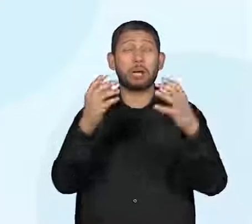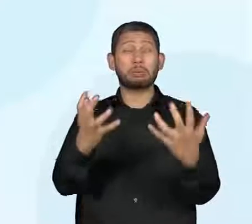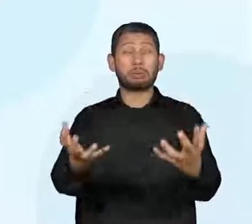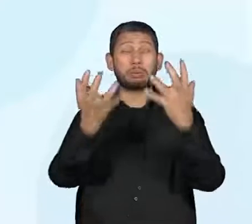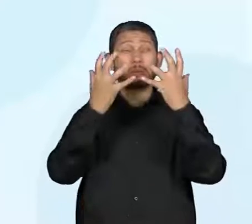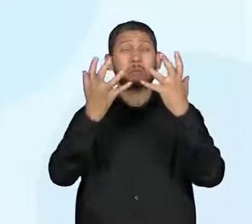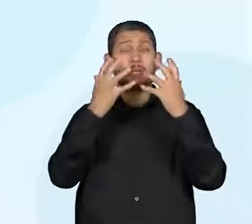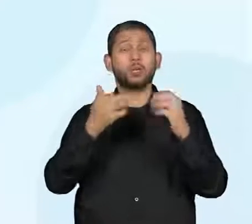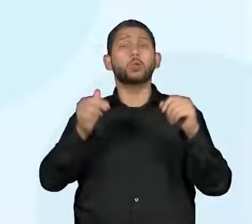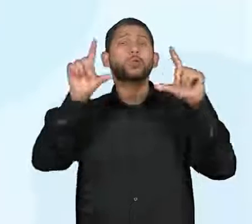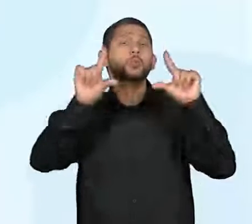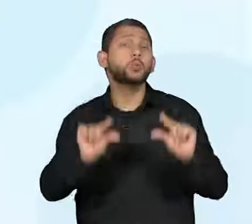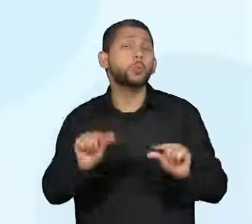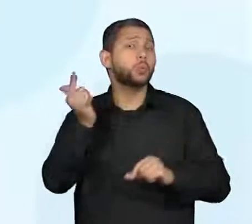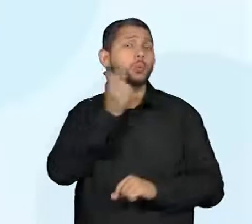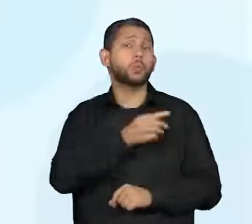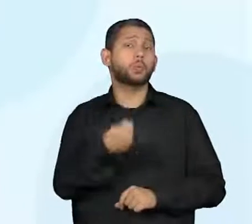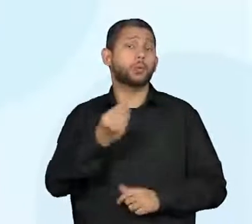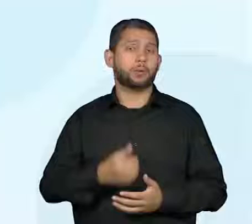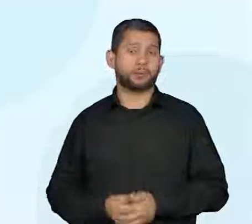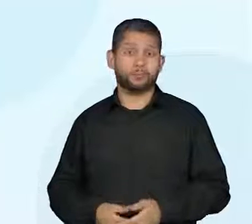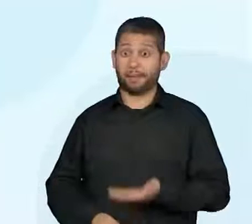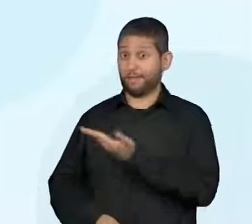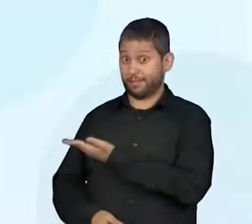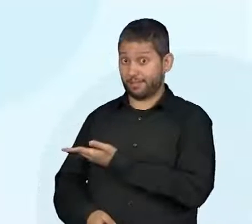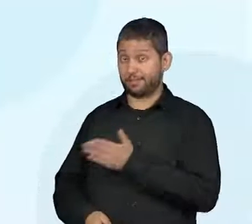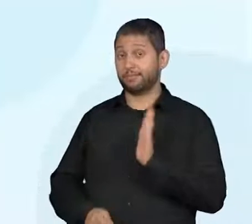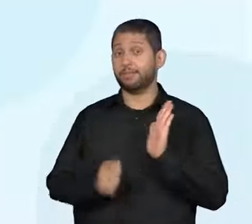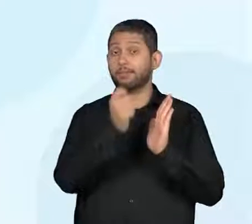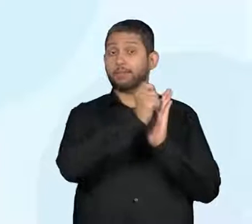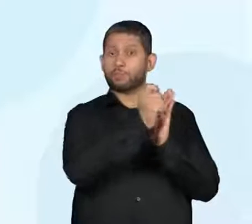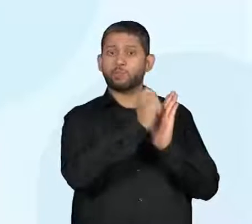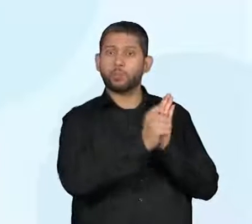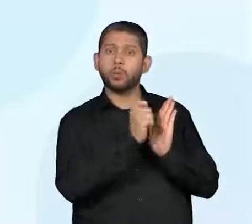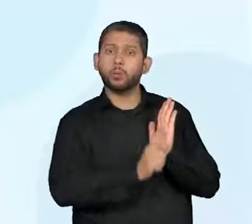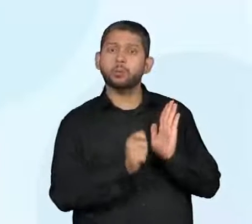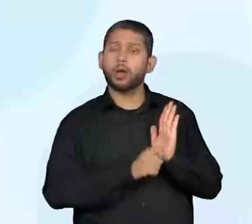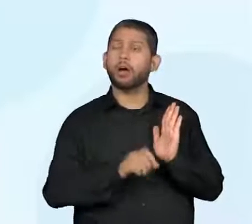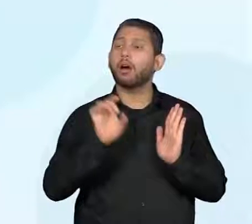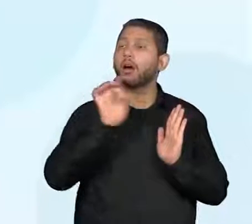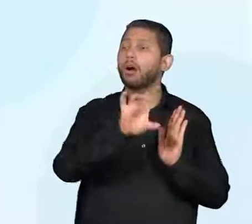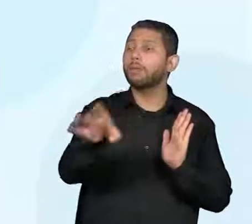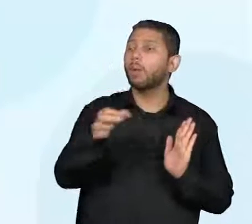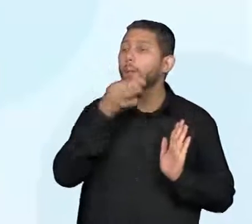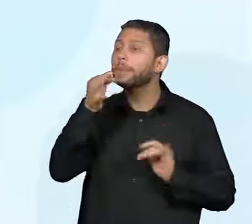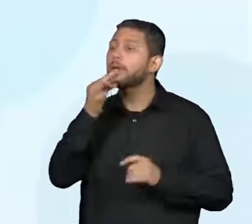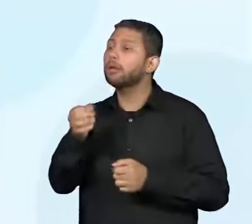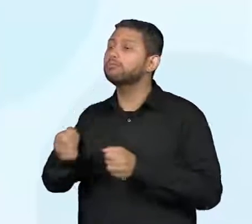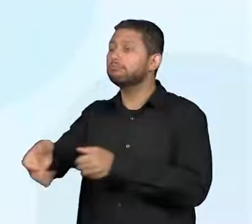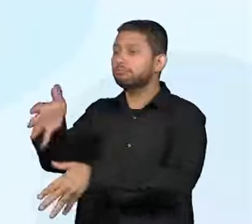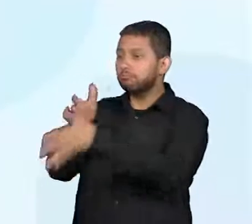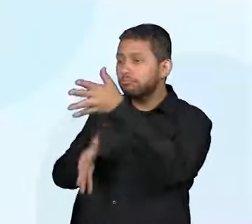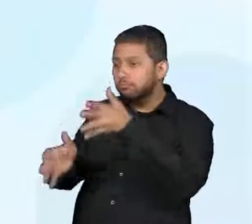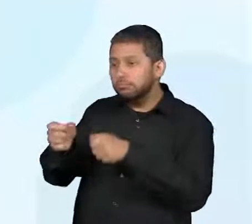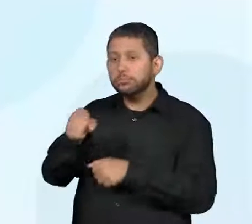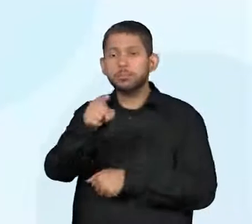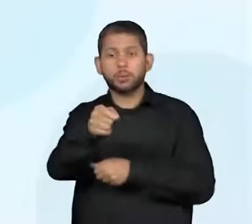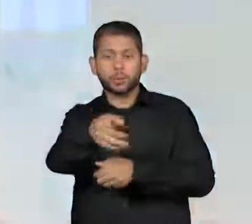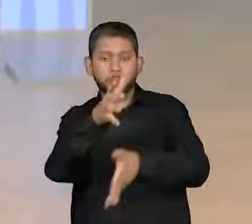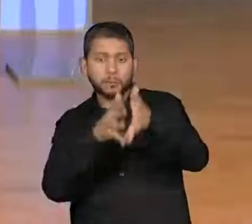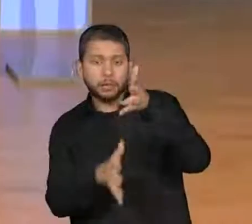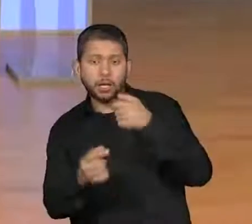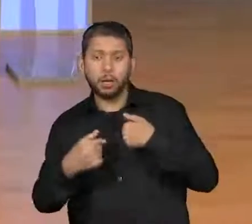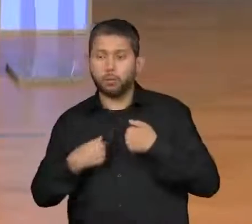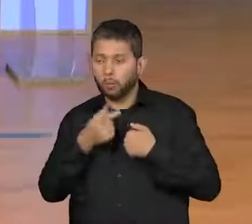bem. E nesse quadro aqui, o que vamos fazer? A gente vai anotar o que eles conversaram, né? Eles vão anotar o que eles